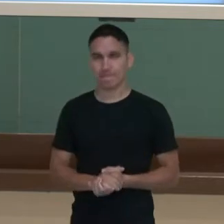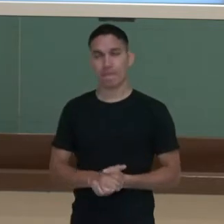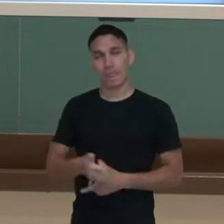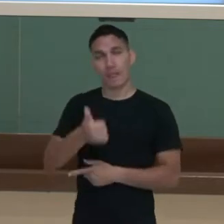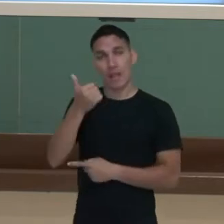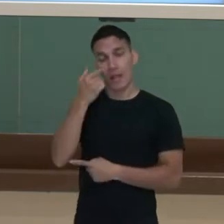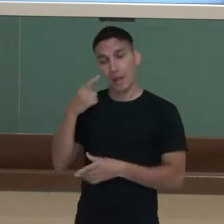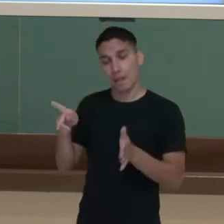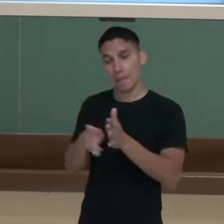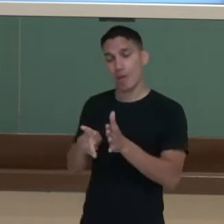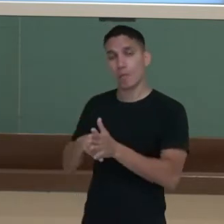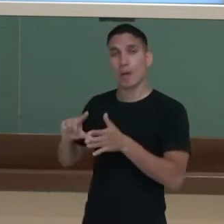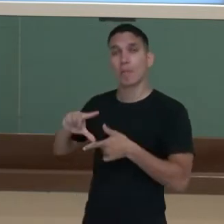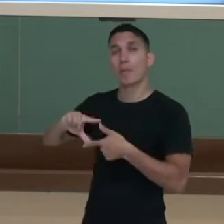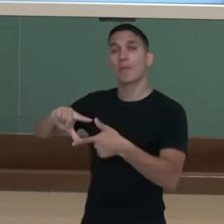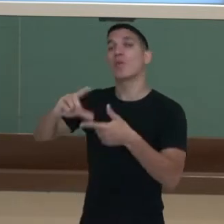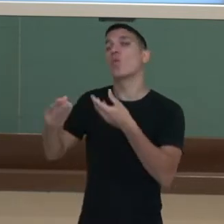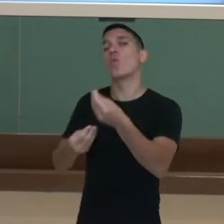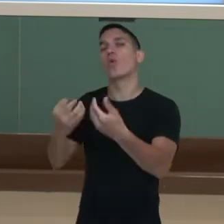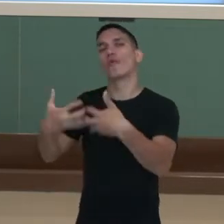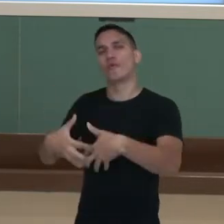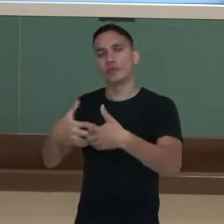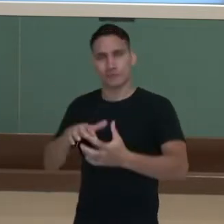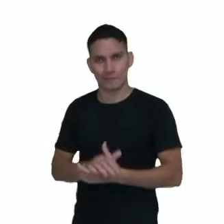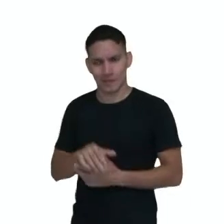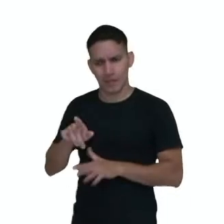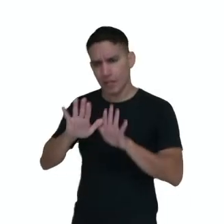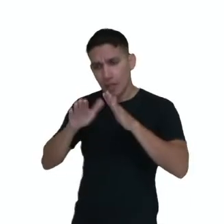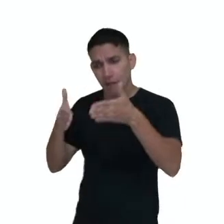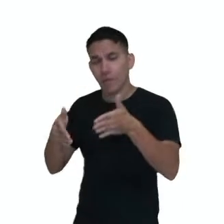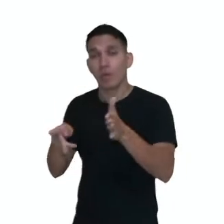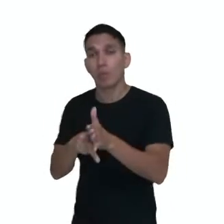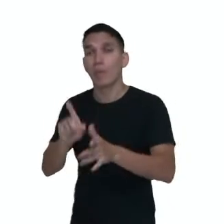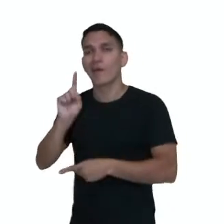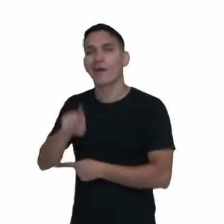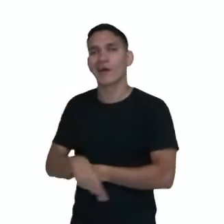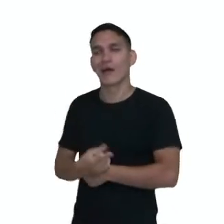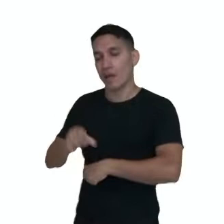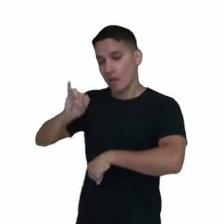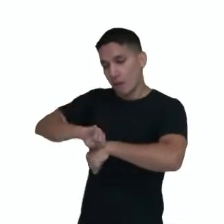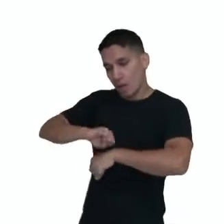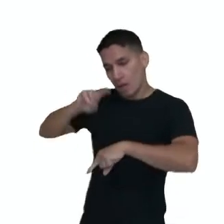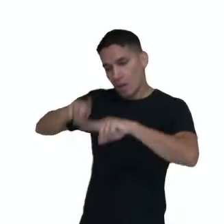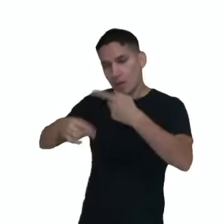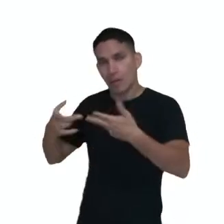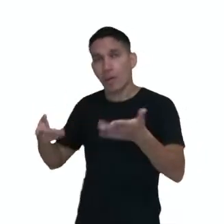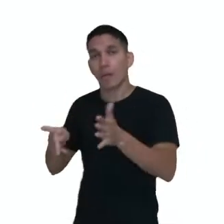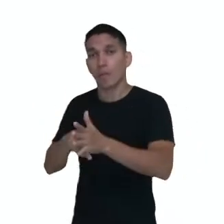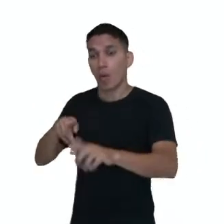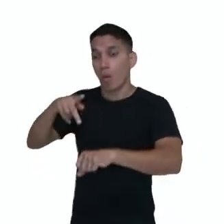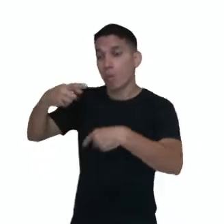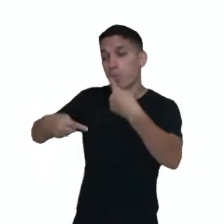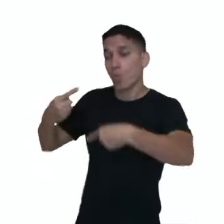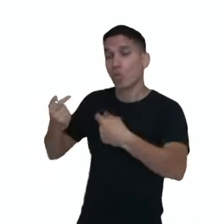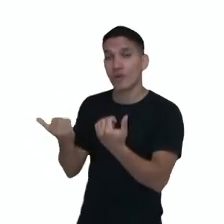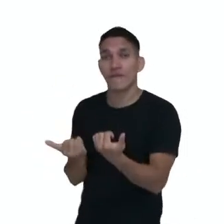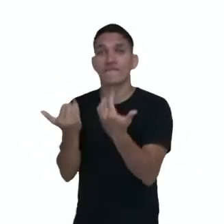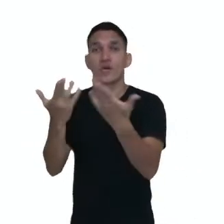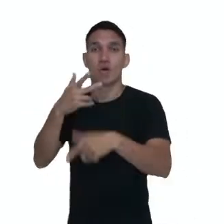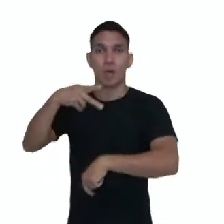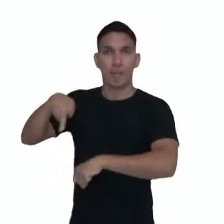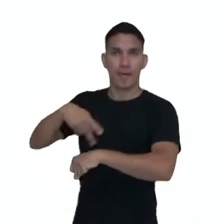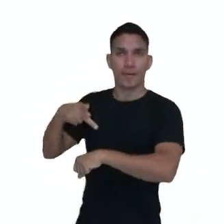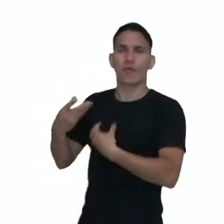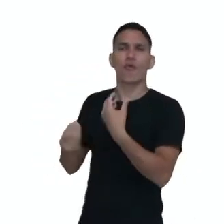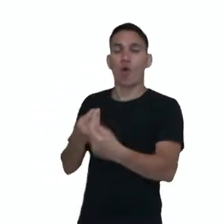a geopolítica clássica, né? Consiste, então, num instrumento, né, de política externa de um país. Como que um país